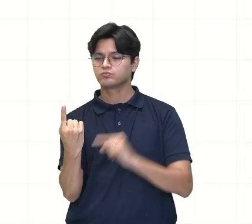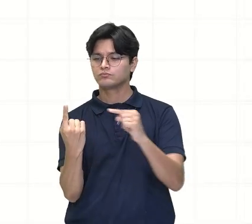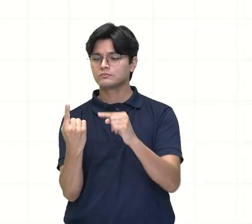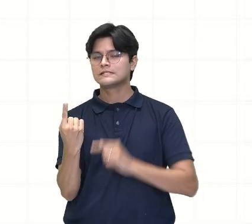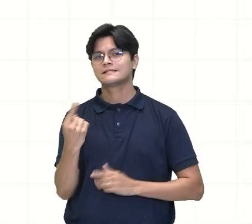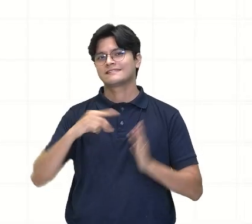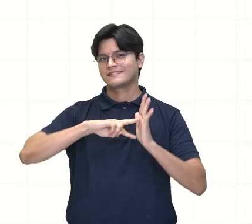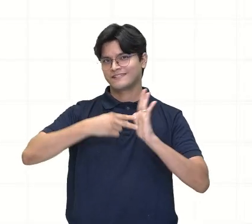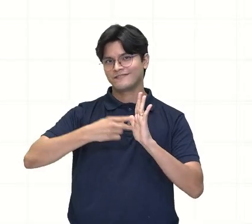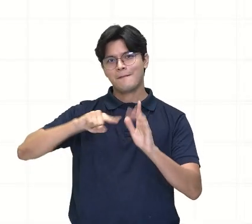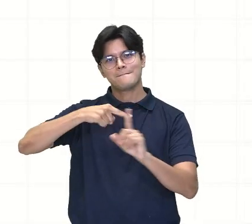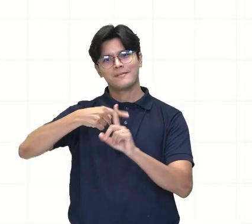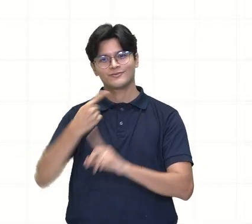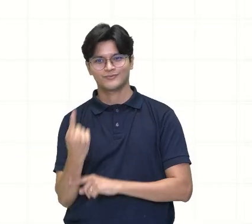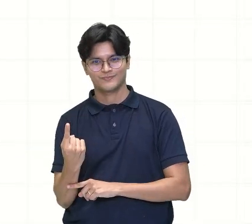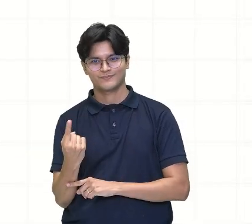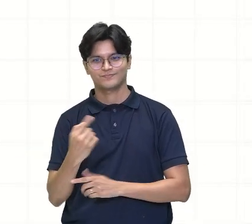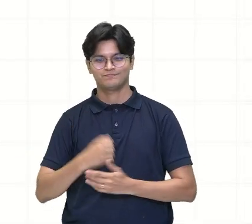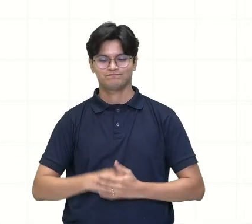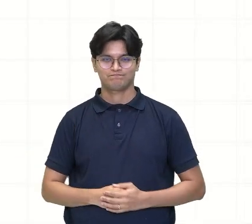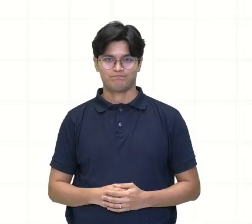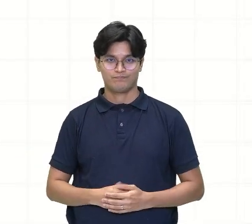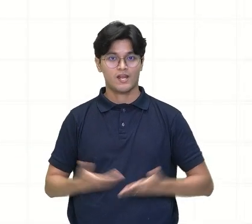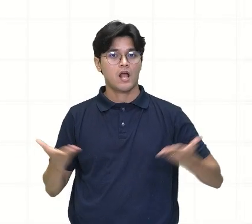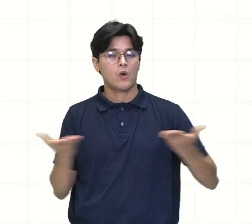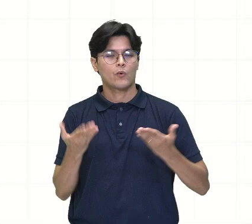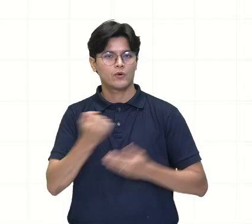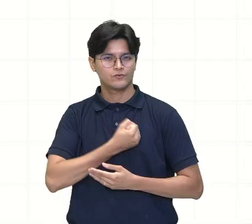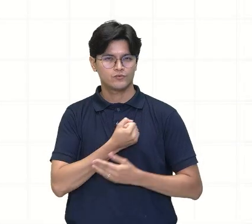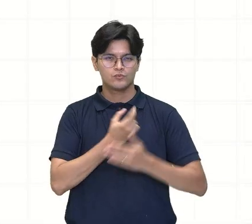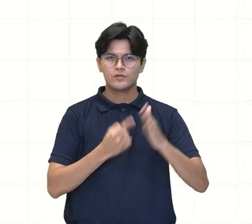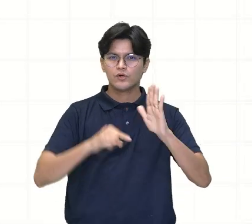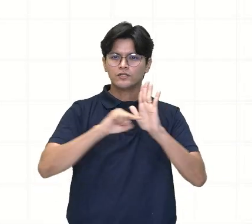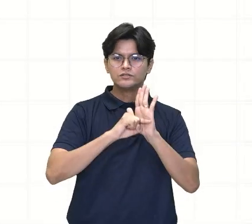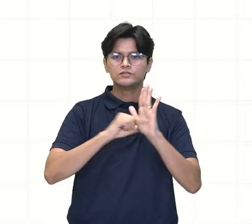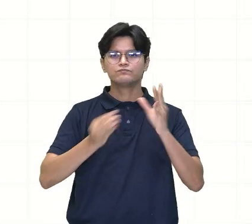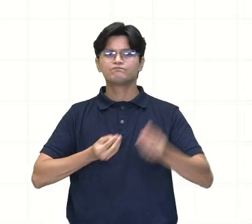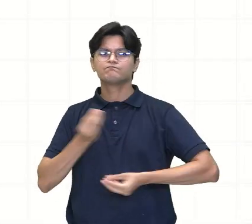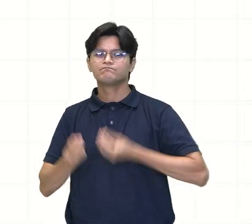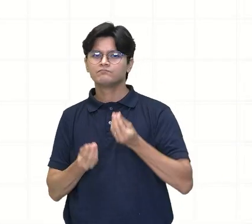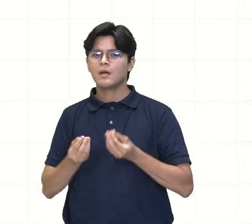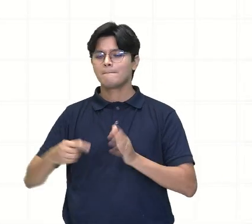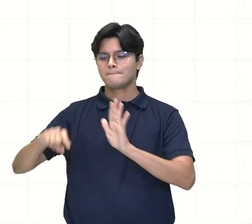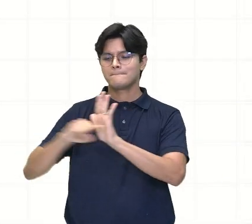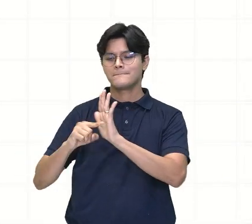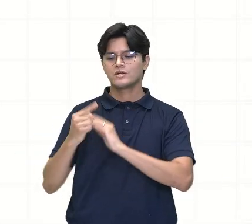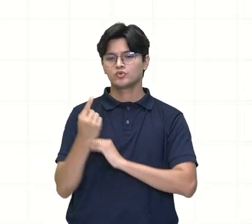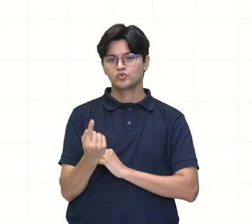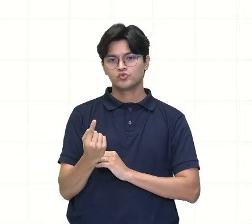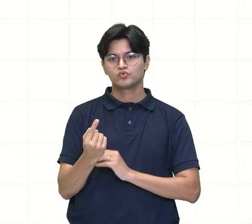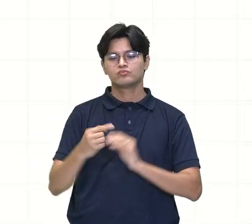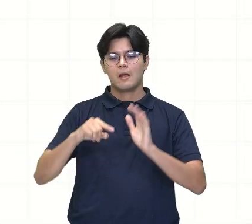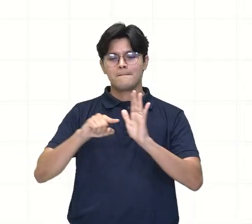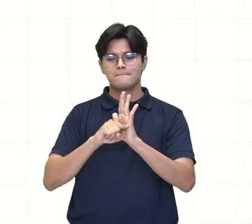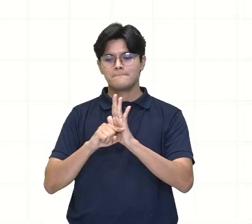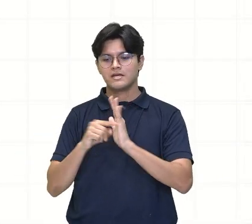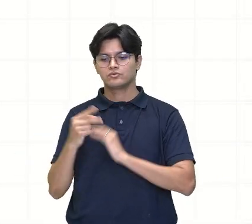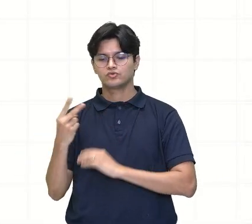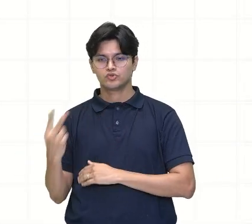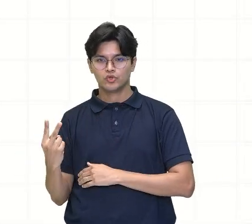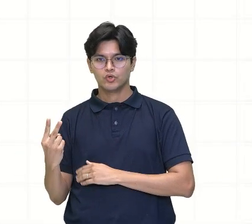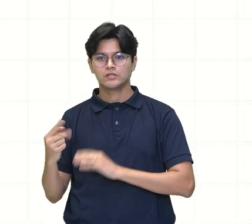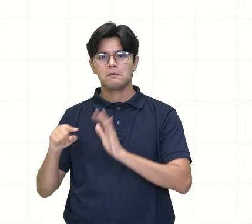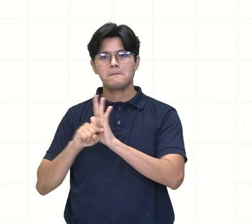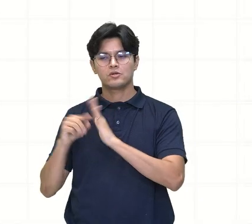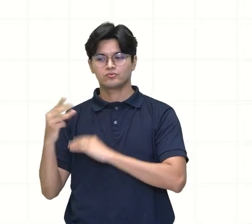realizar operações. Agora, os números negativos estão aqui, ó, menos 1, menos 2, menos 3,